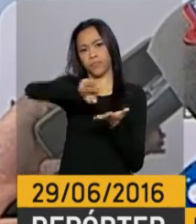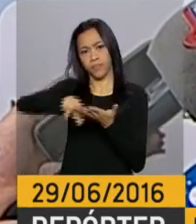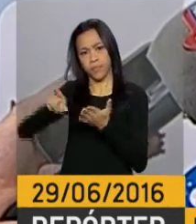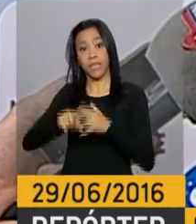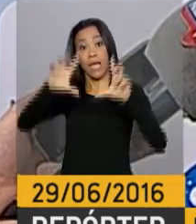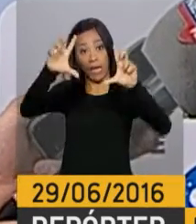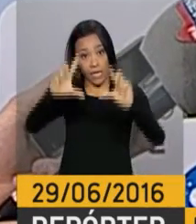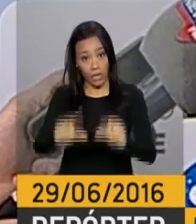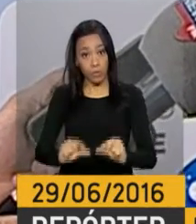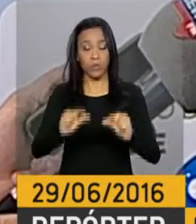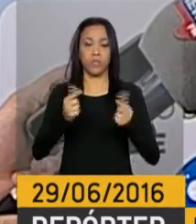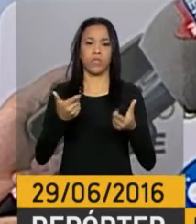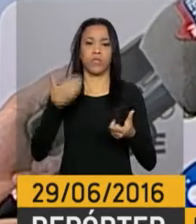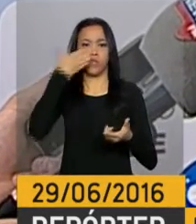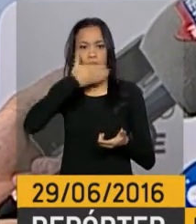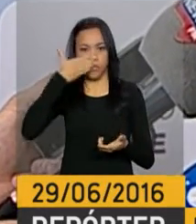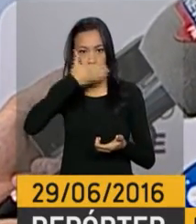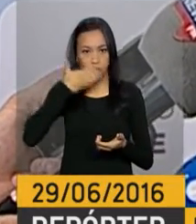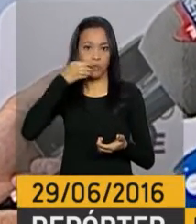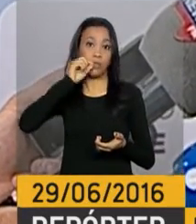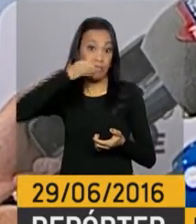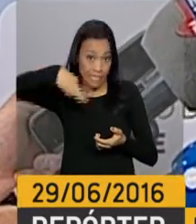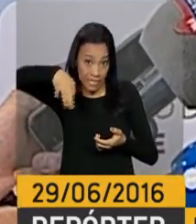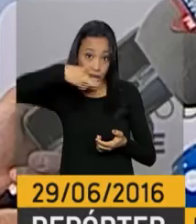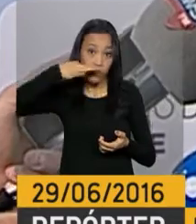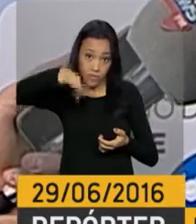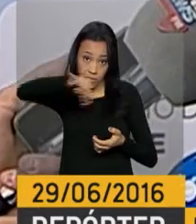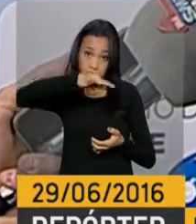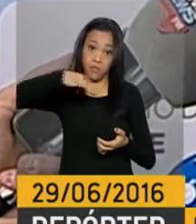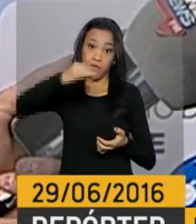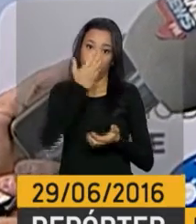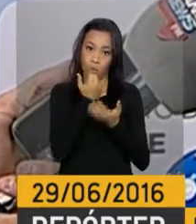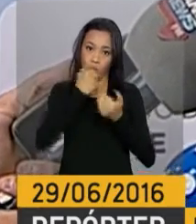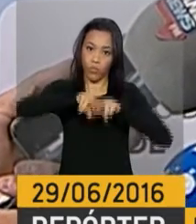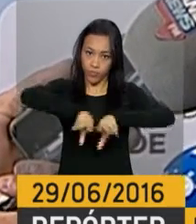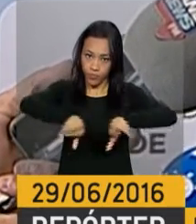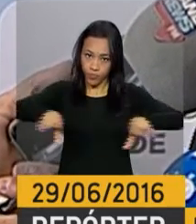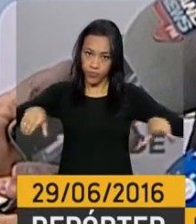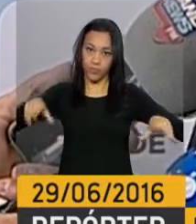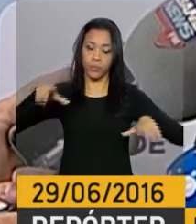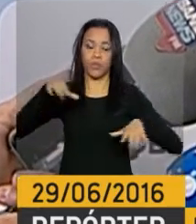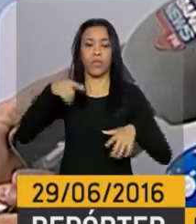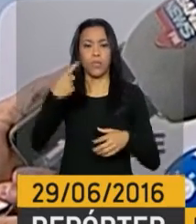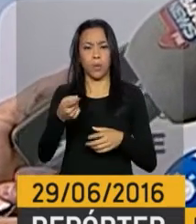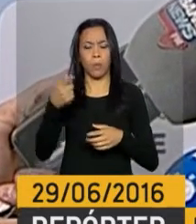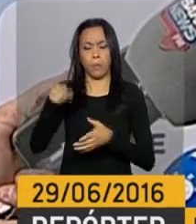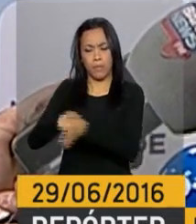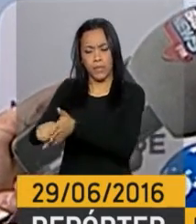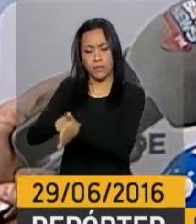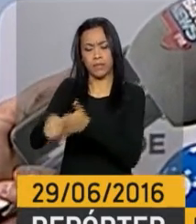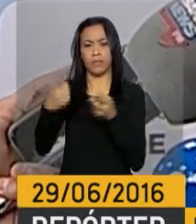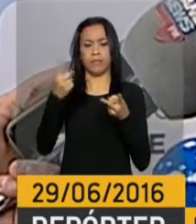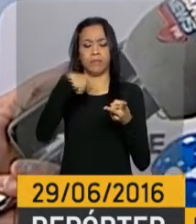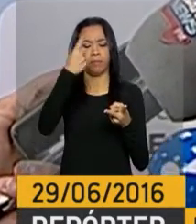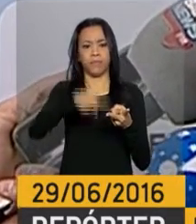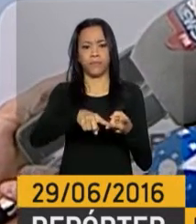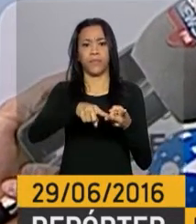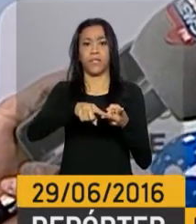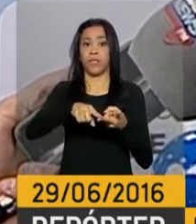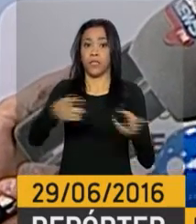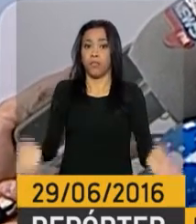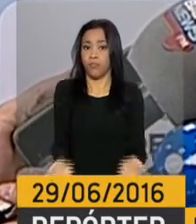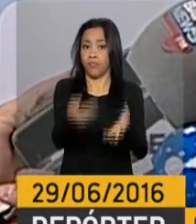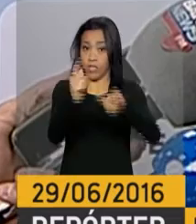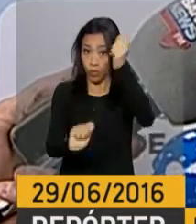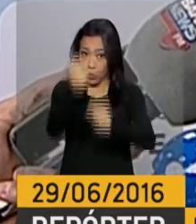alimentação. Portanto, nós estamos absolutamente seguros de que pesquisa e desenvolvimento, investimento da indústria nesses produtos,